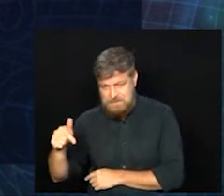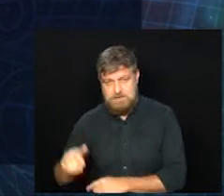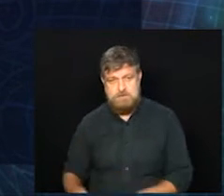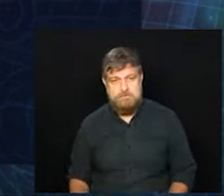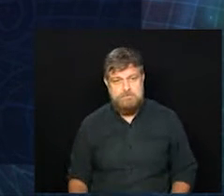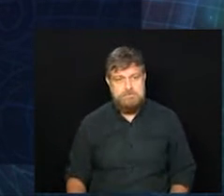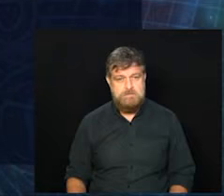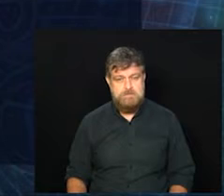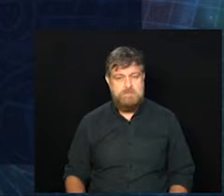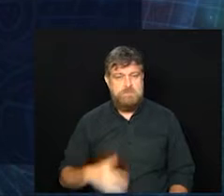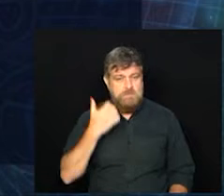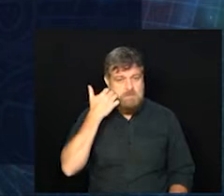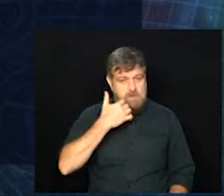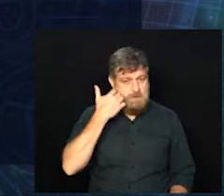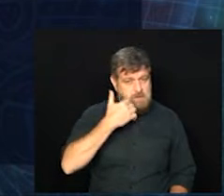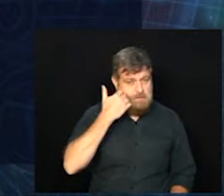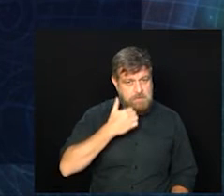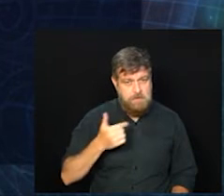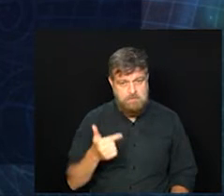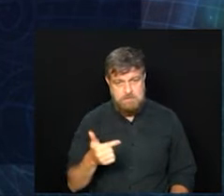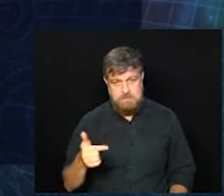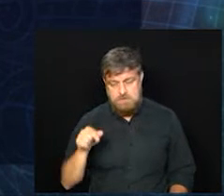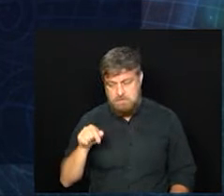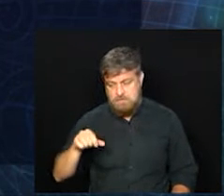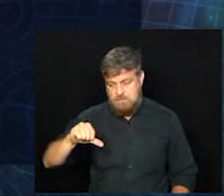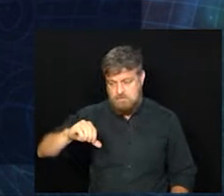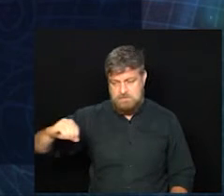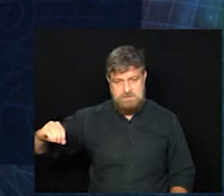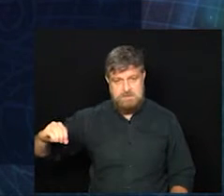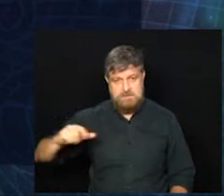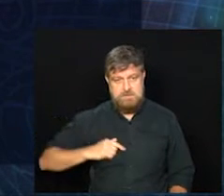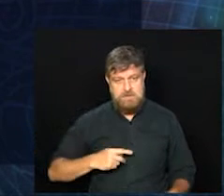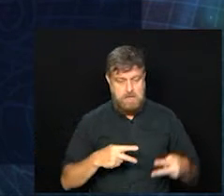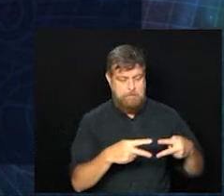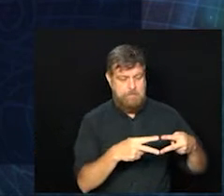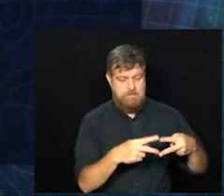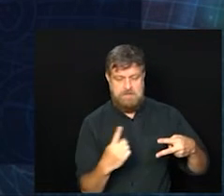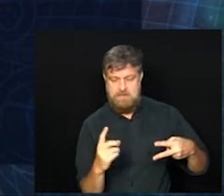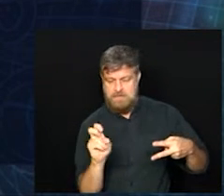23.537, Santa Bárbara do Oeste 22.900, Paulínia